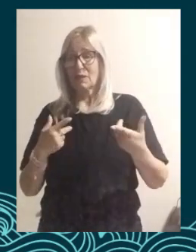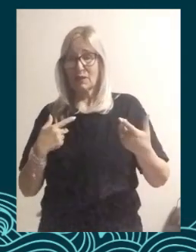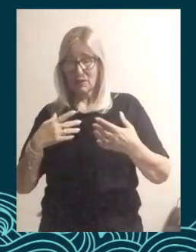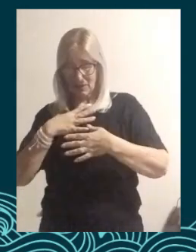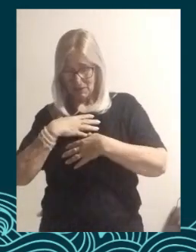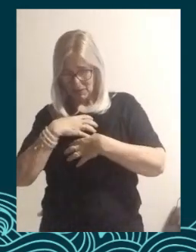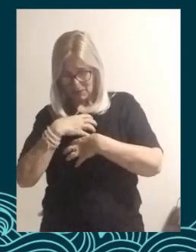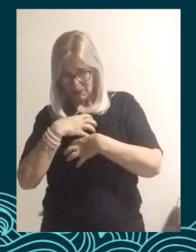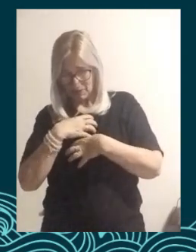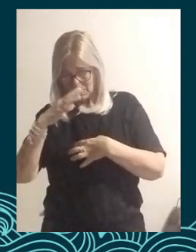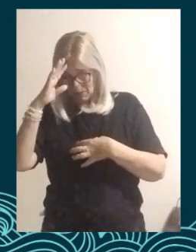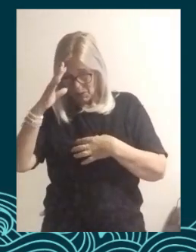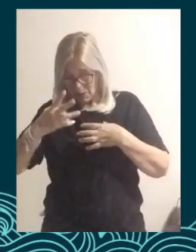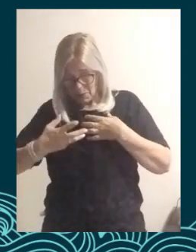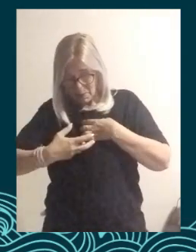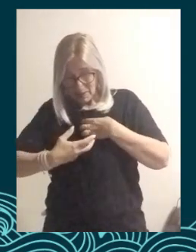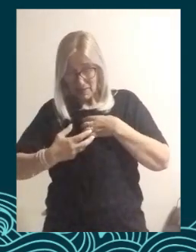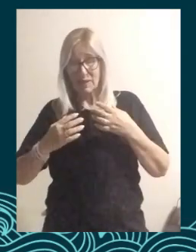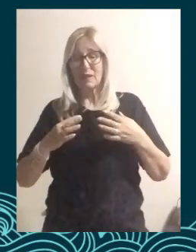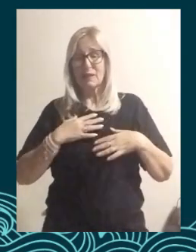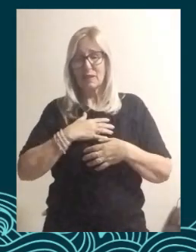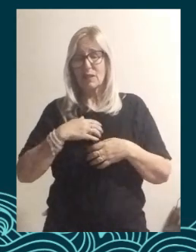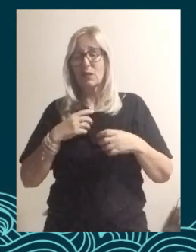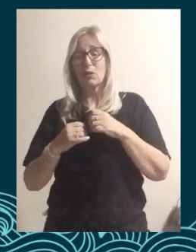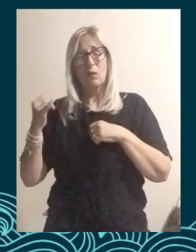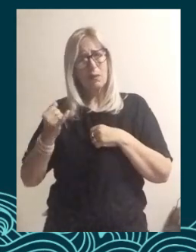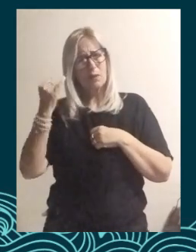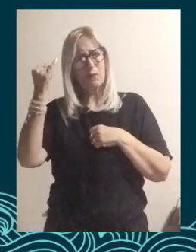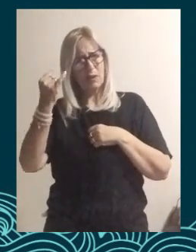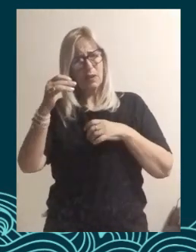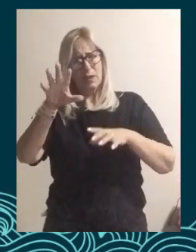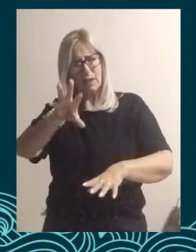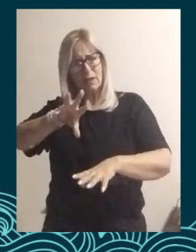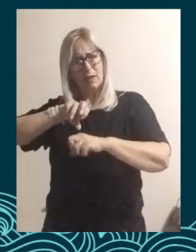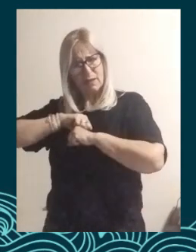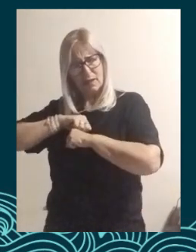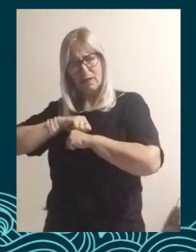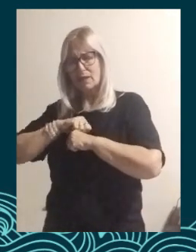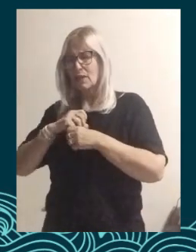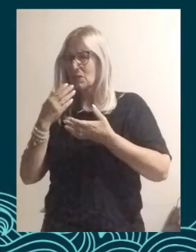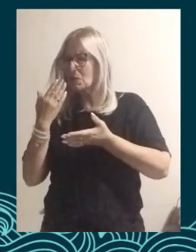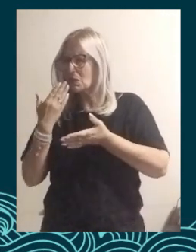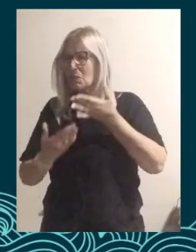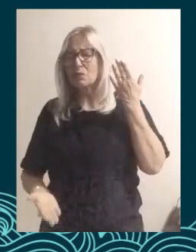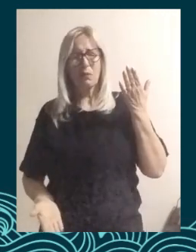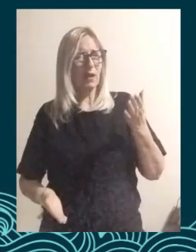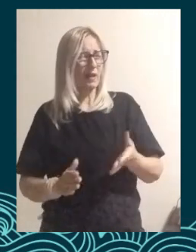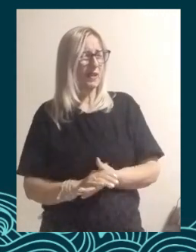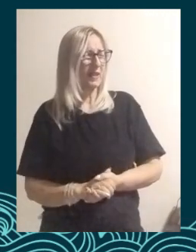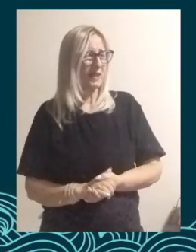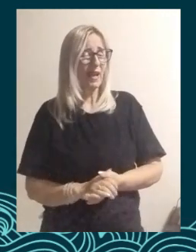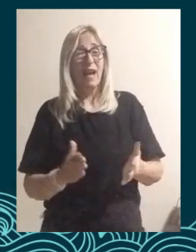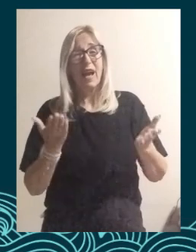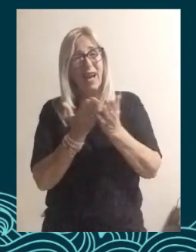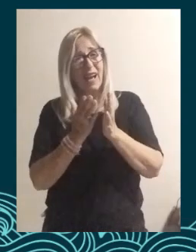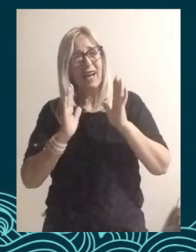fugir dessa conexão com a nossa presença mesmo, né? E como é importante aceitar, porque tudo